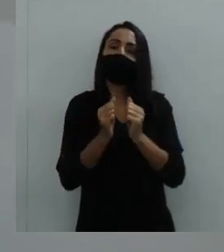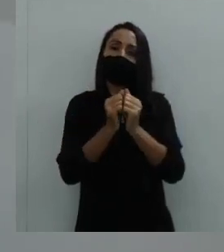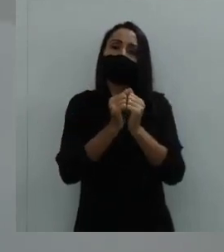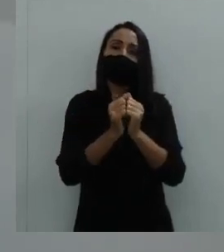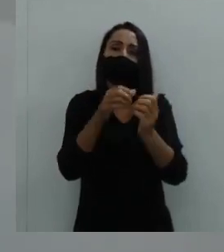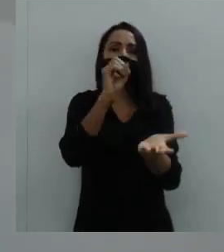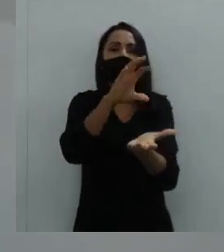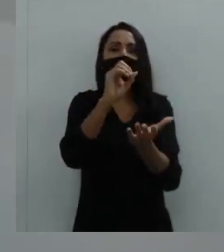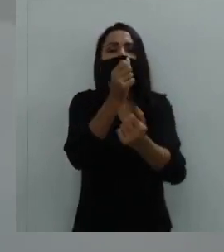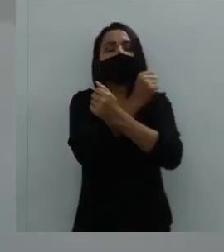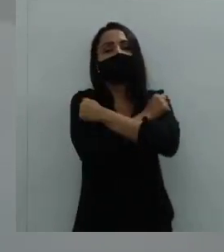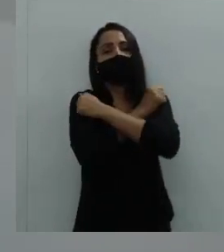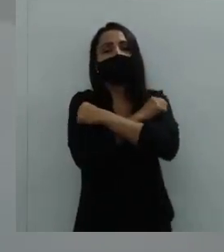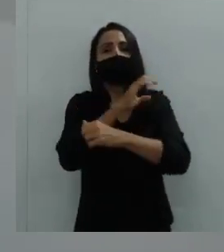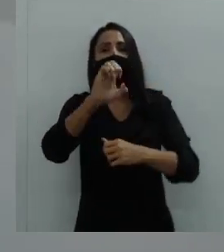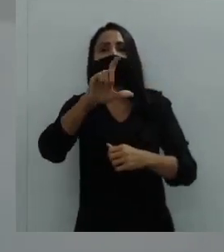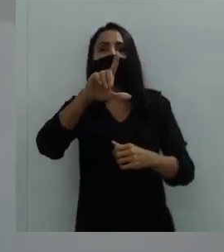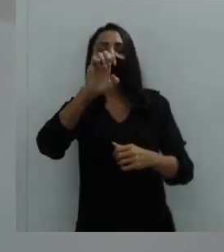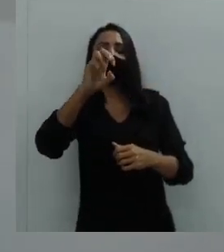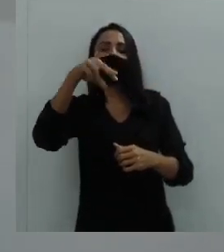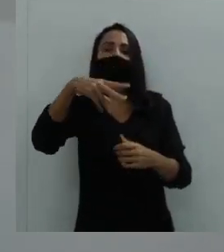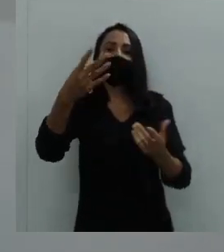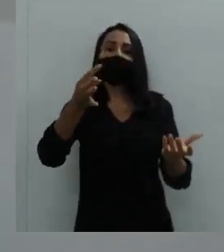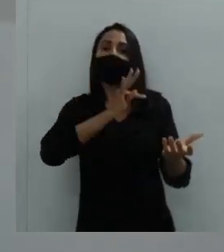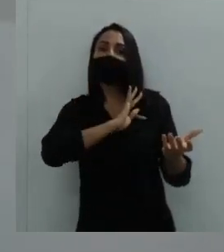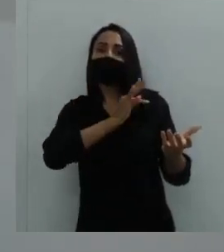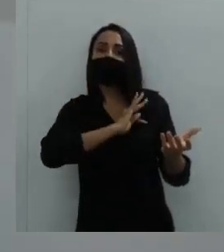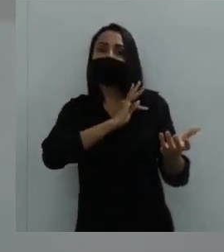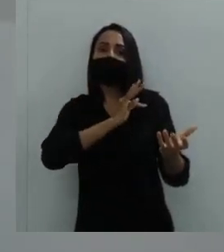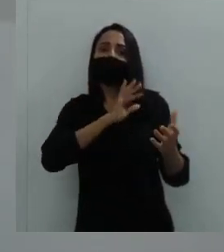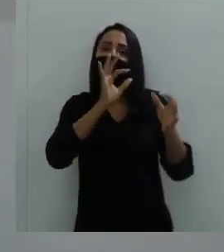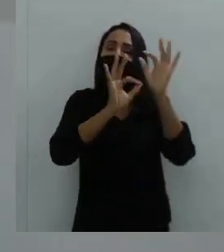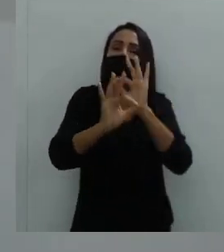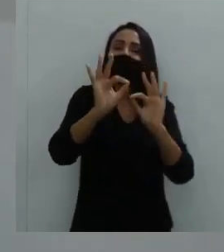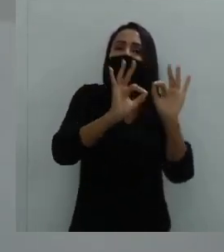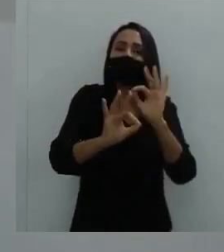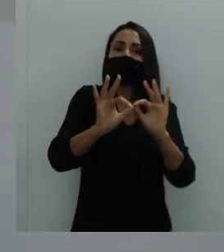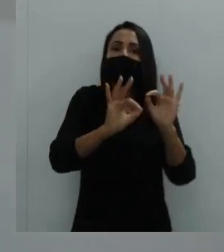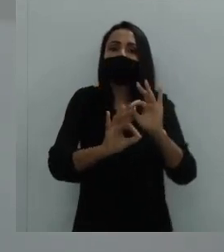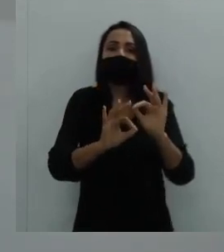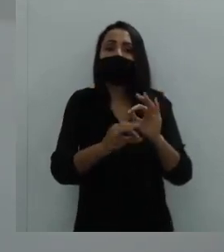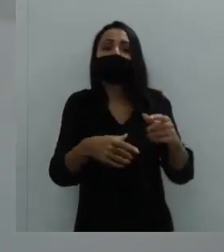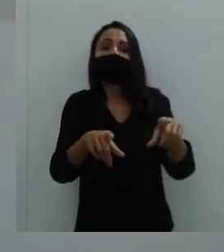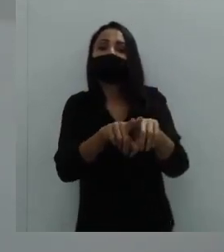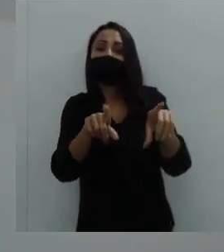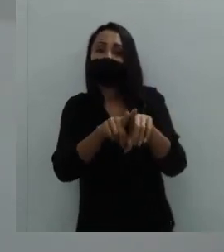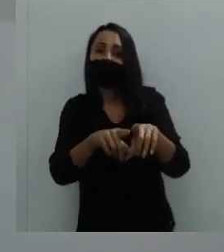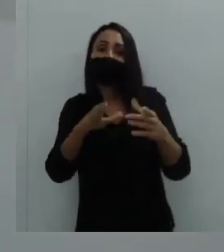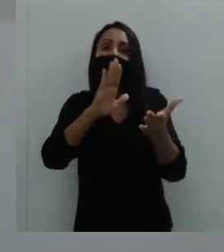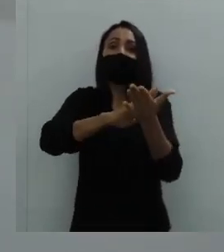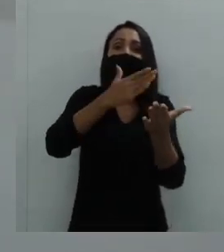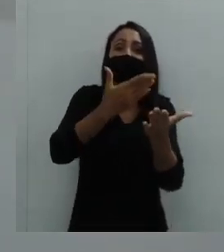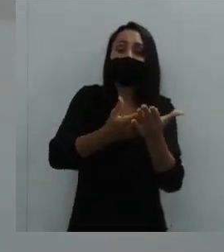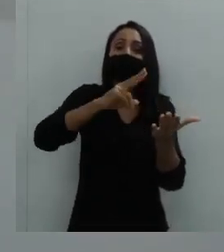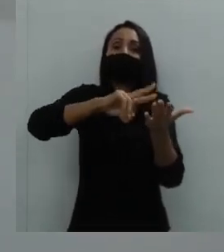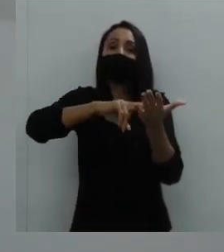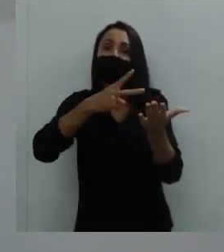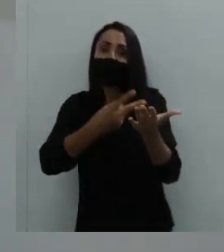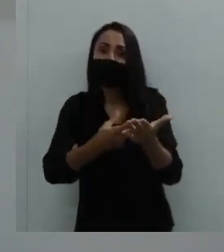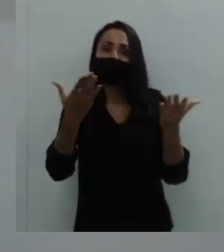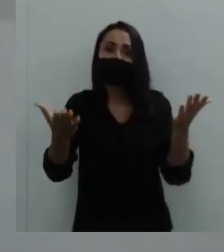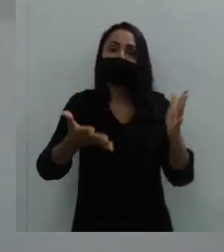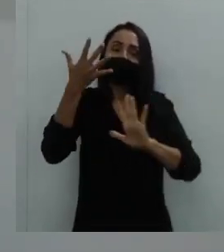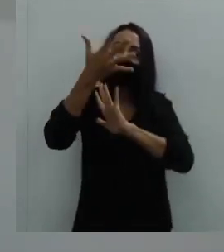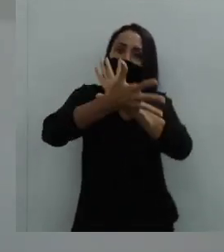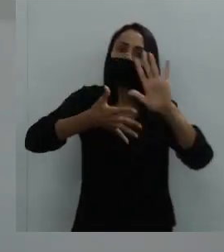EducaPE. Um forte abraço para Ellen, aqui a nossa colega aqui do som, que está organizando nossa aula, a professora Roberta de Libras e a